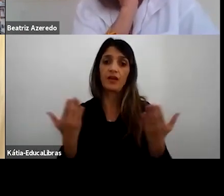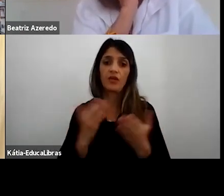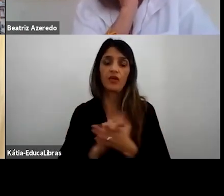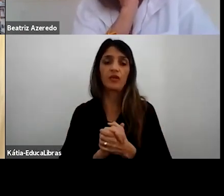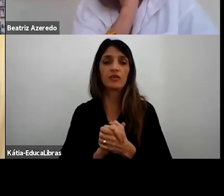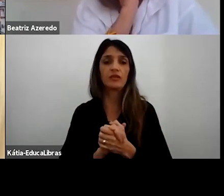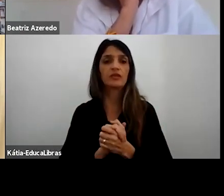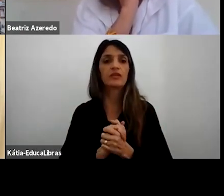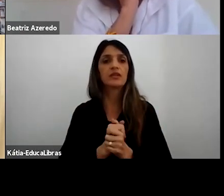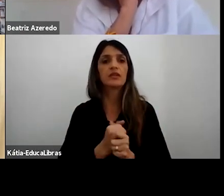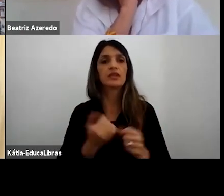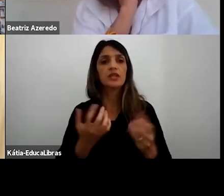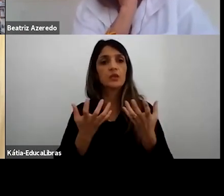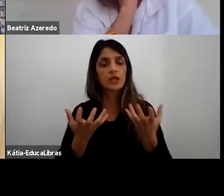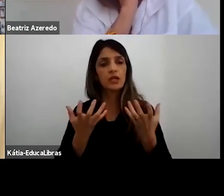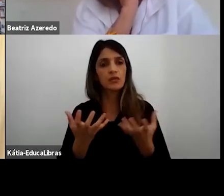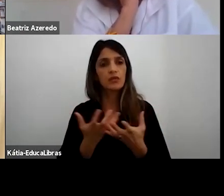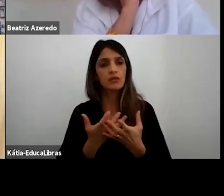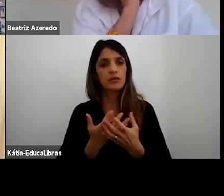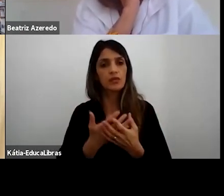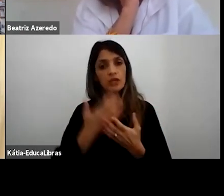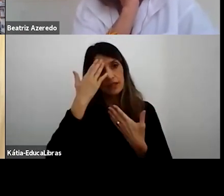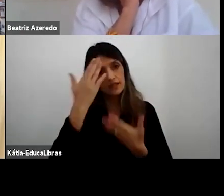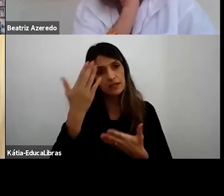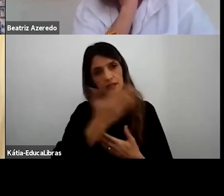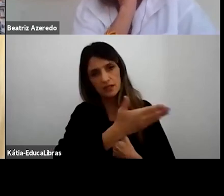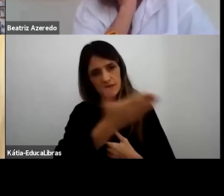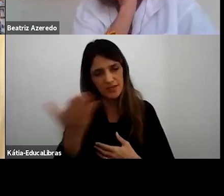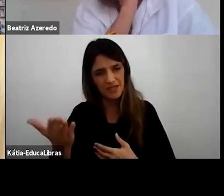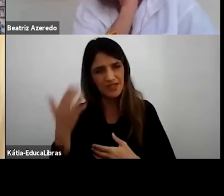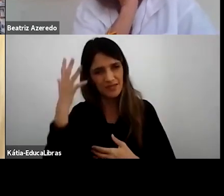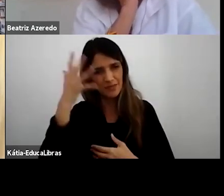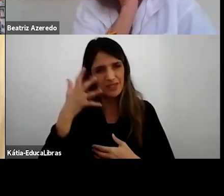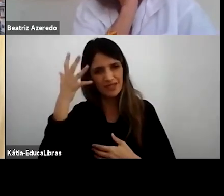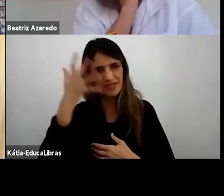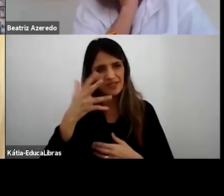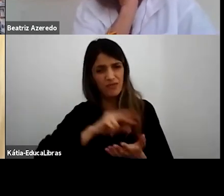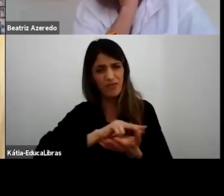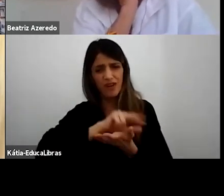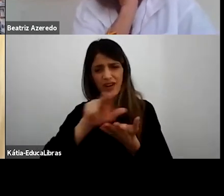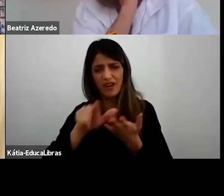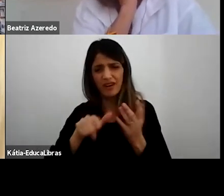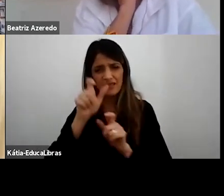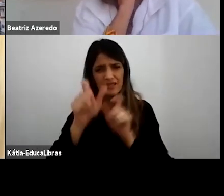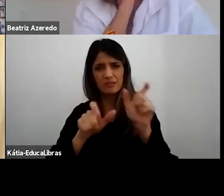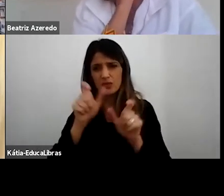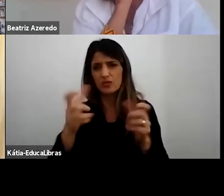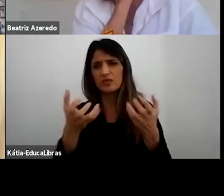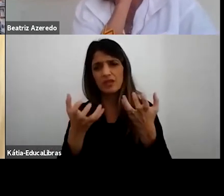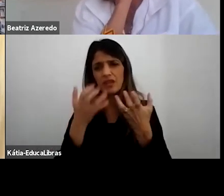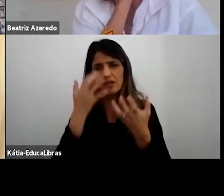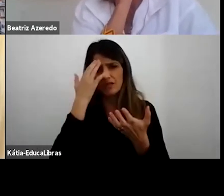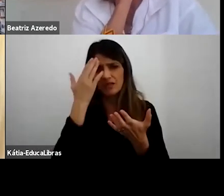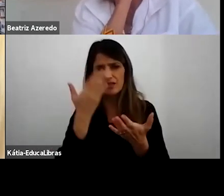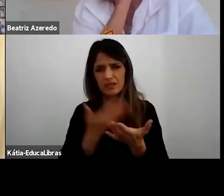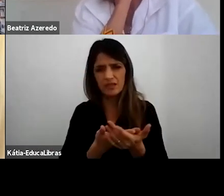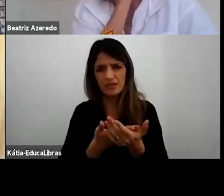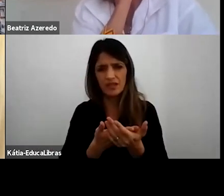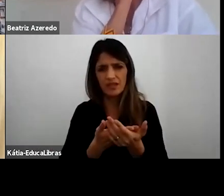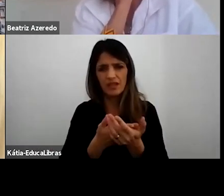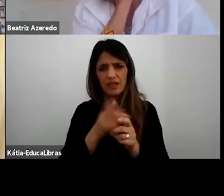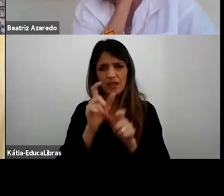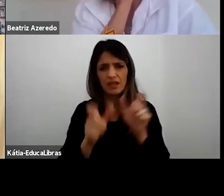Gilson. Eu também queria agradecer um monte de gente, na verdade. Eu quero de novo agradecer ao pessoal do movimento,